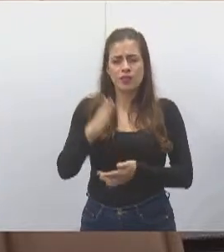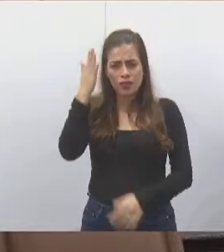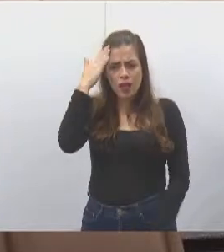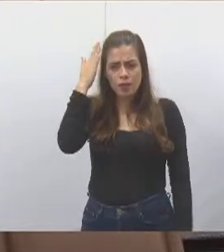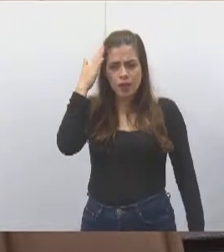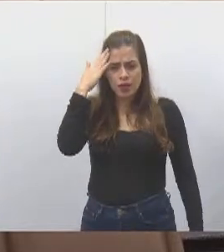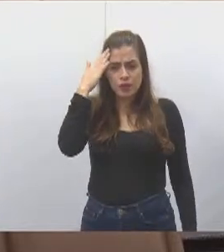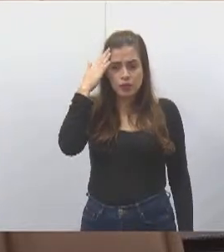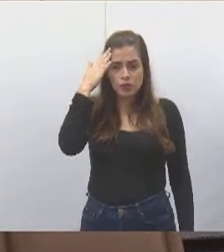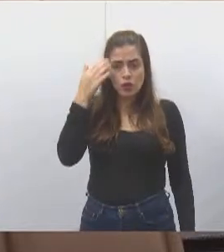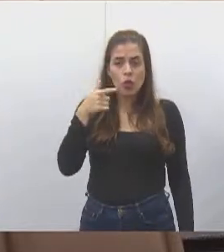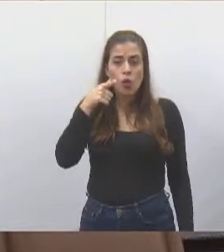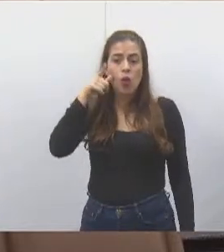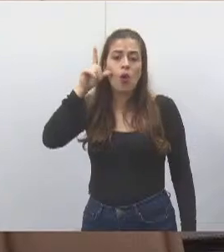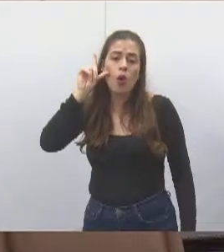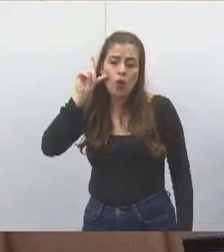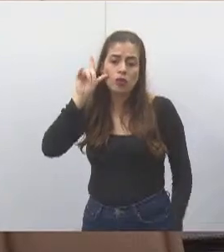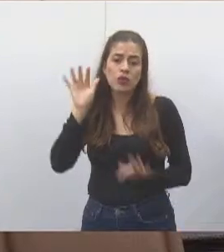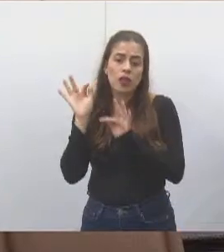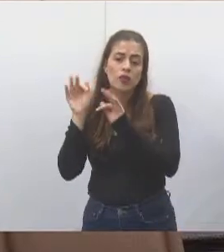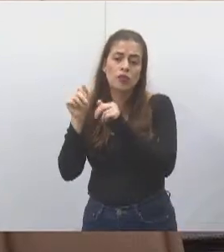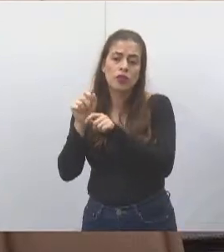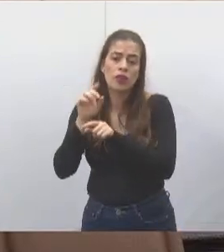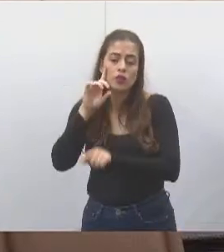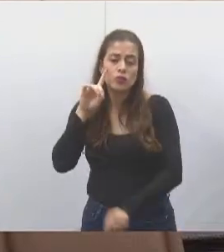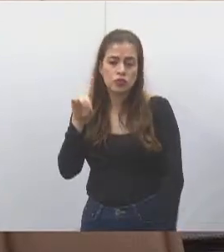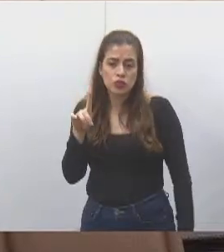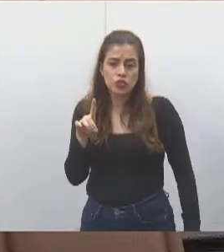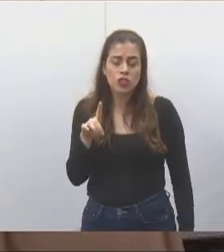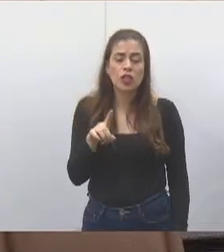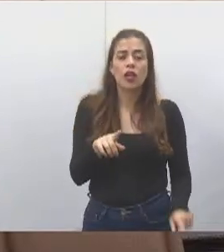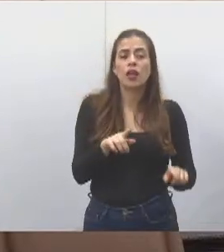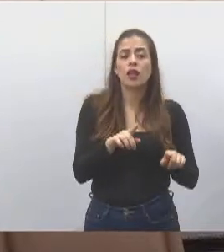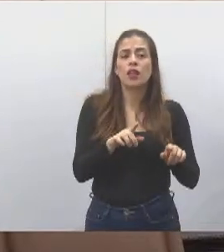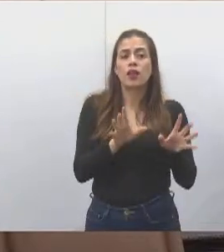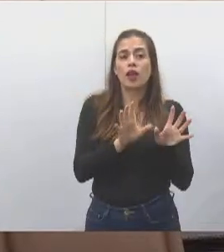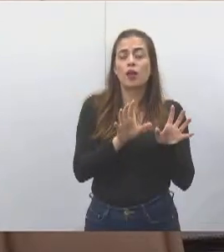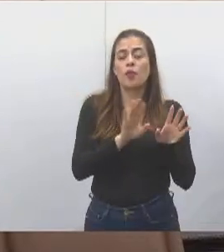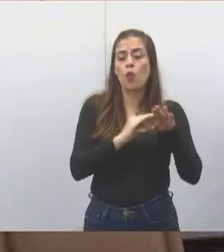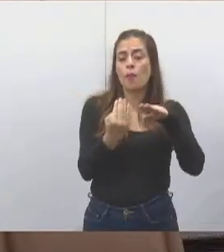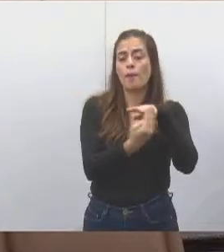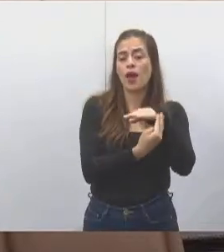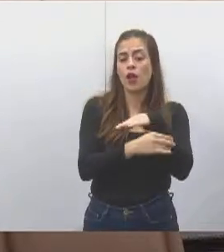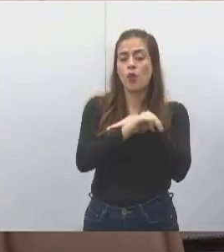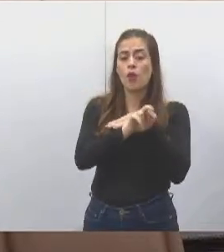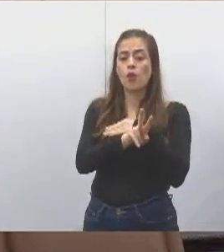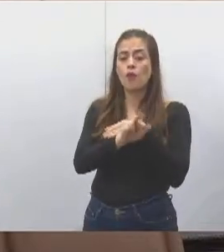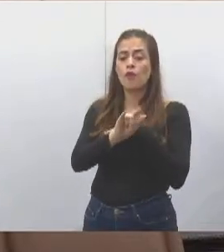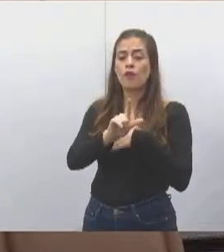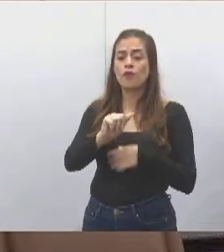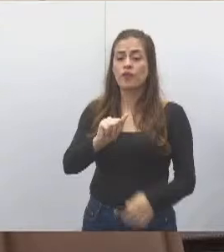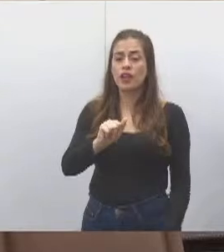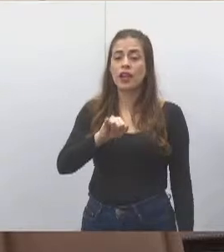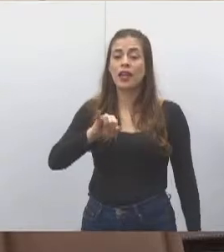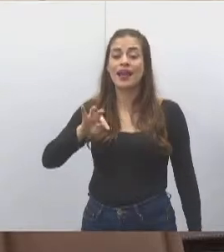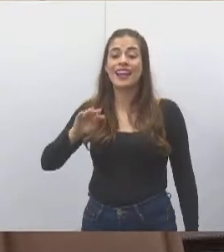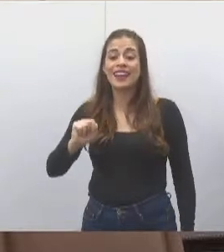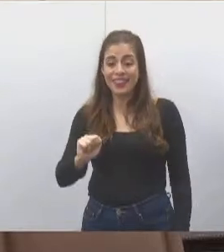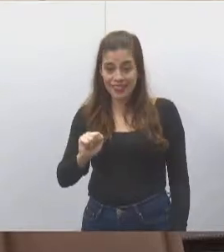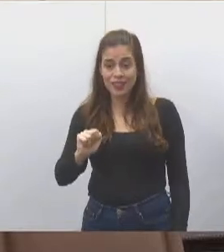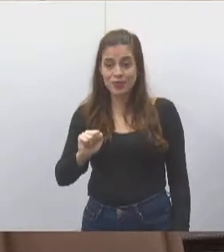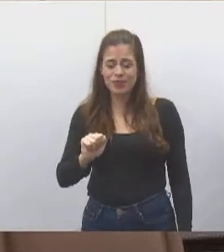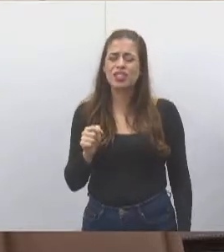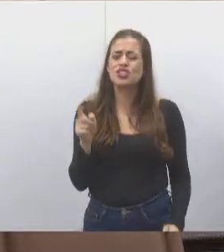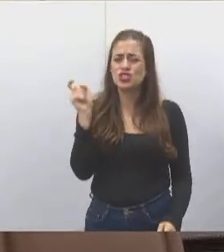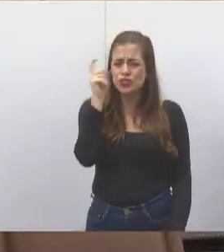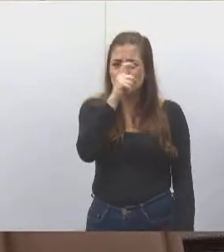sabendo ontem, no final do dia, o pessoal do Vila Ita também está passando por um momento delicado, com pouca chuva, né,